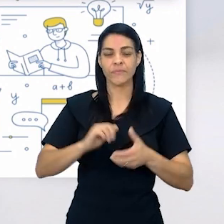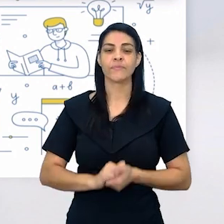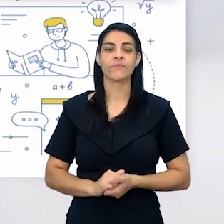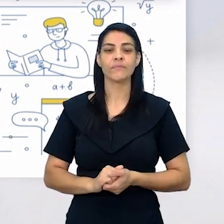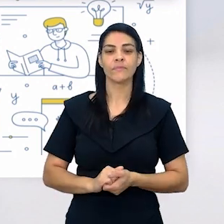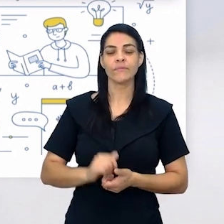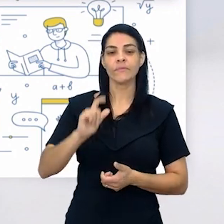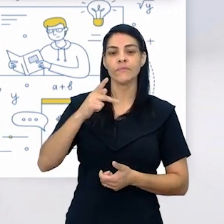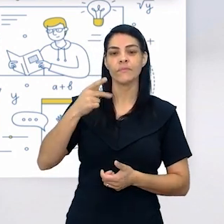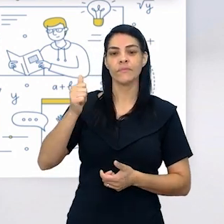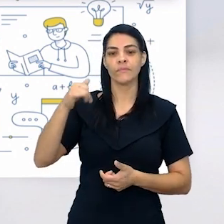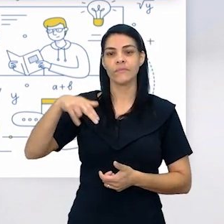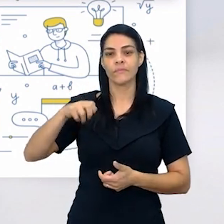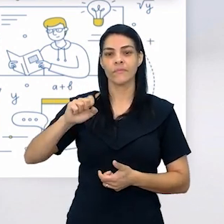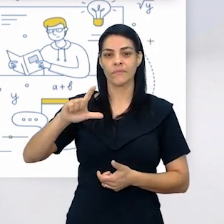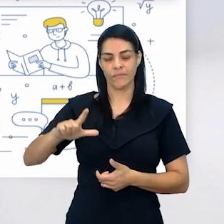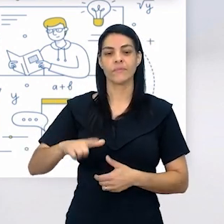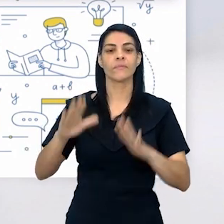Total digite